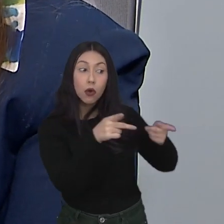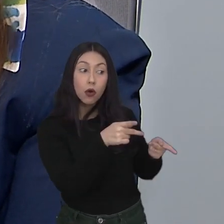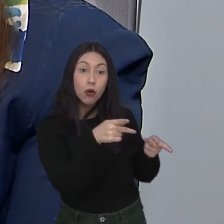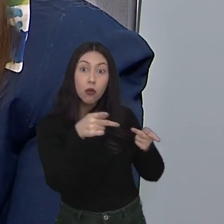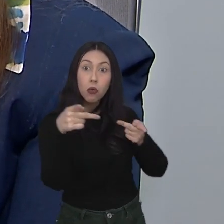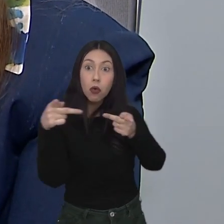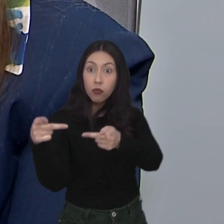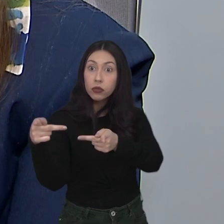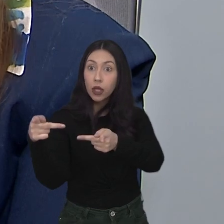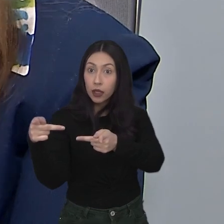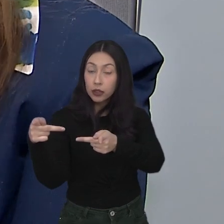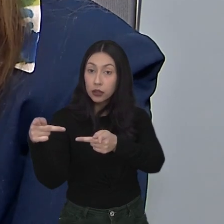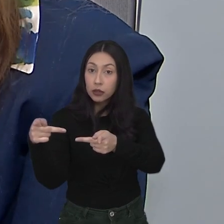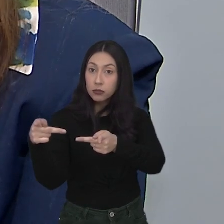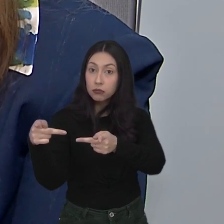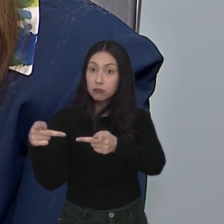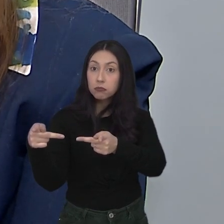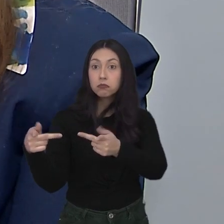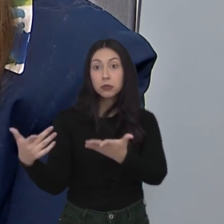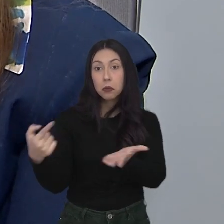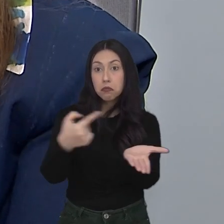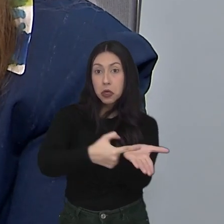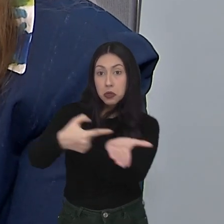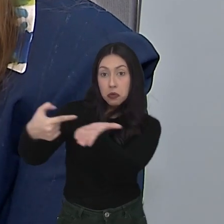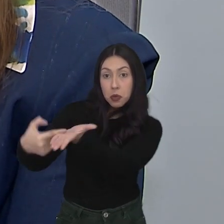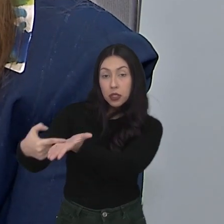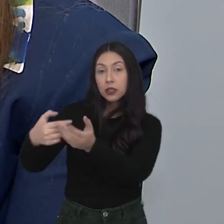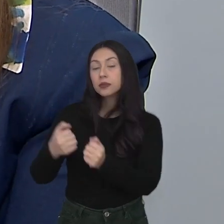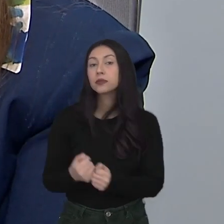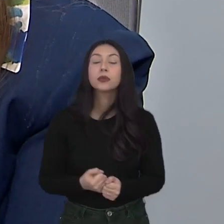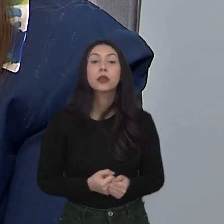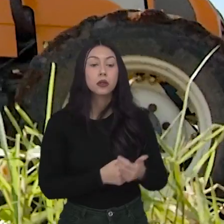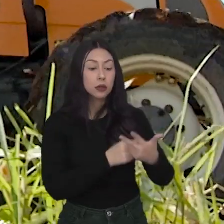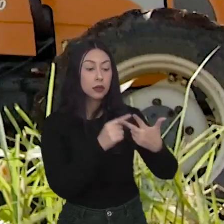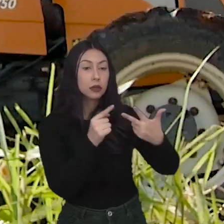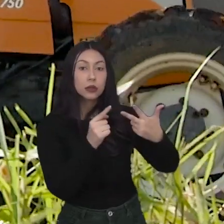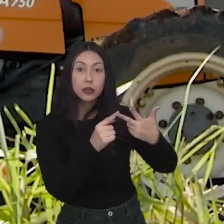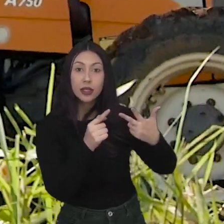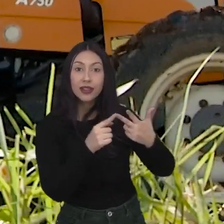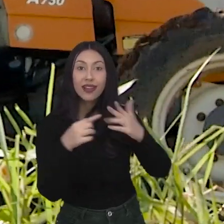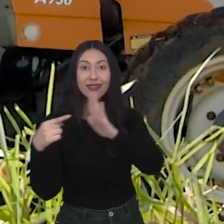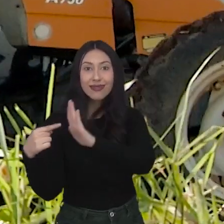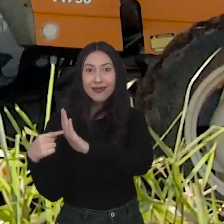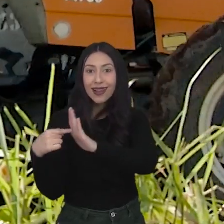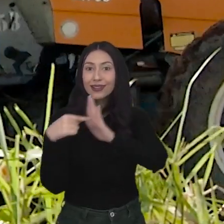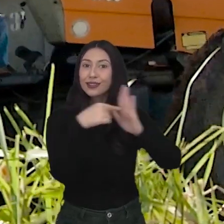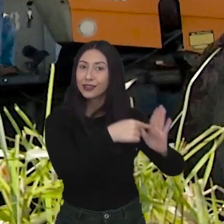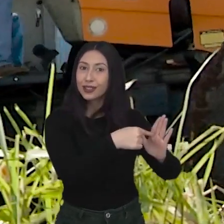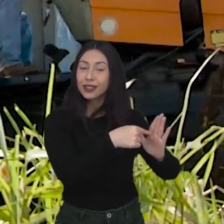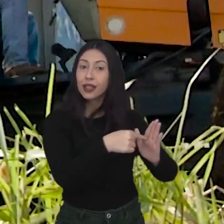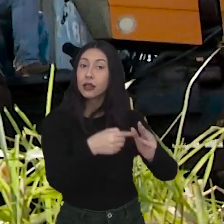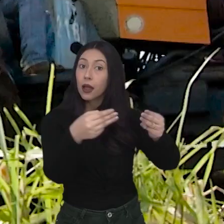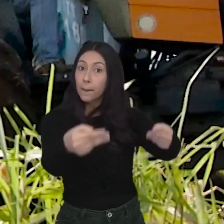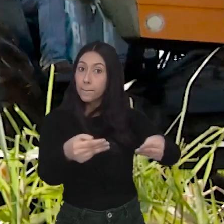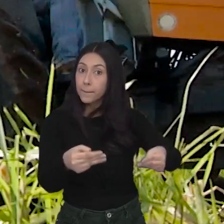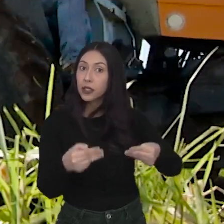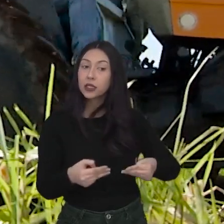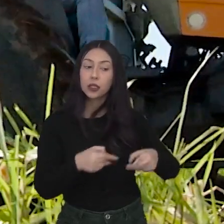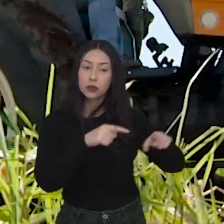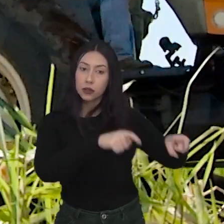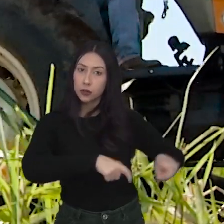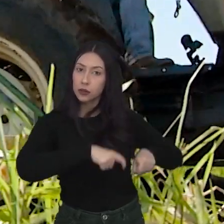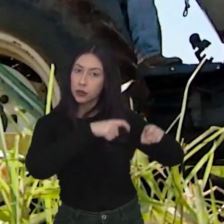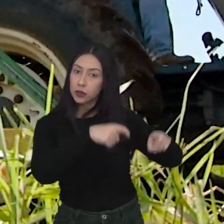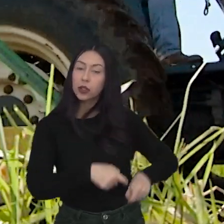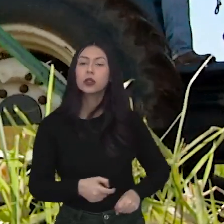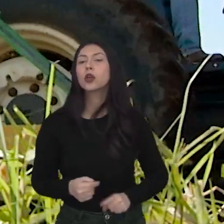fornecedor, a empresa, vai ser chamada para uma conciliação, uma audiência de conciliação. Outro caminho é denunciar na ouvidoria do Ministério